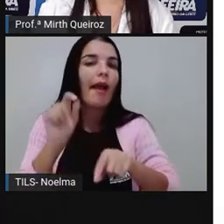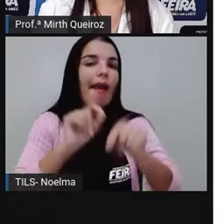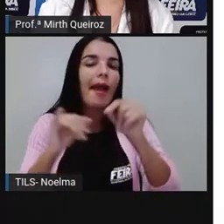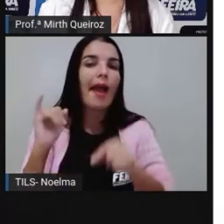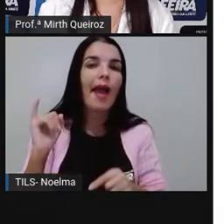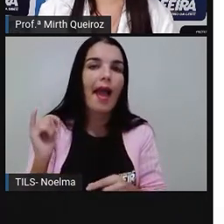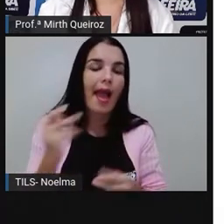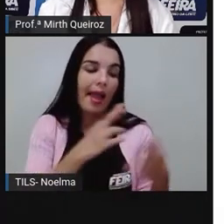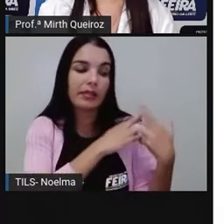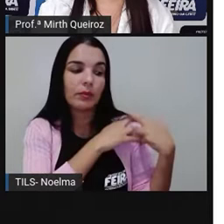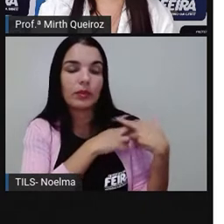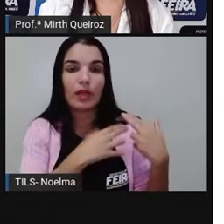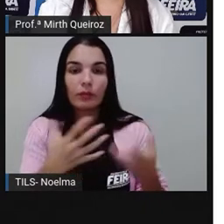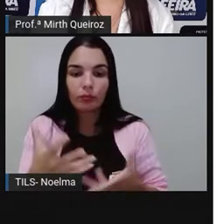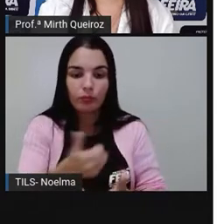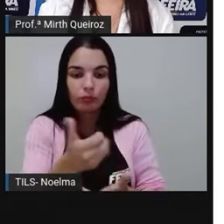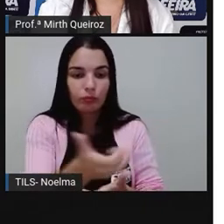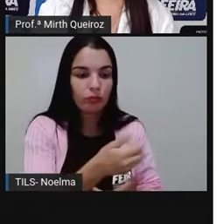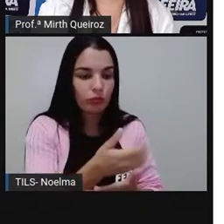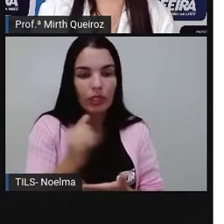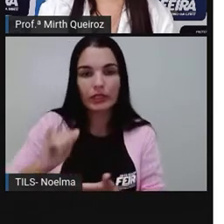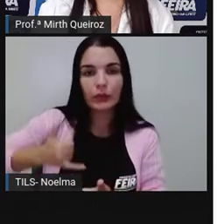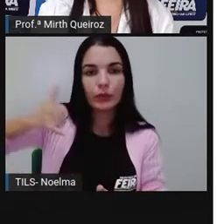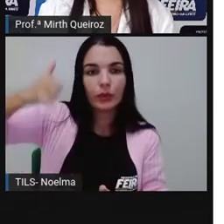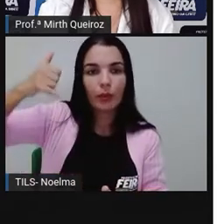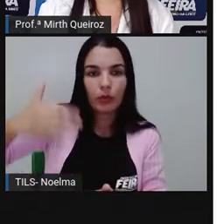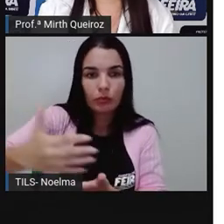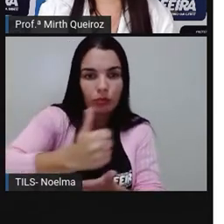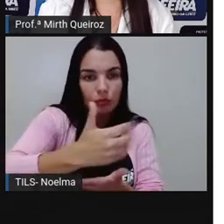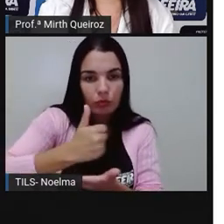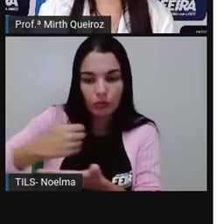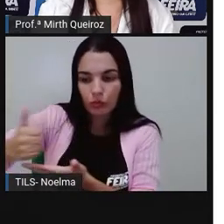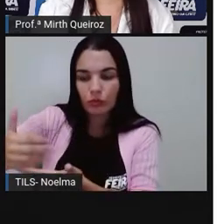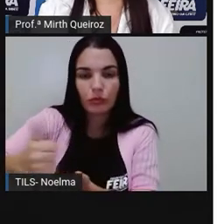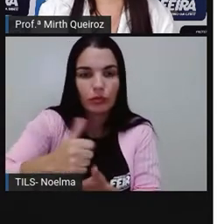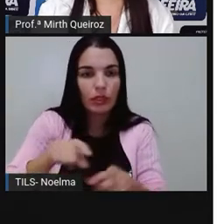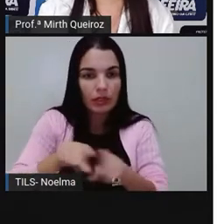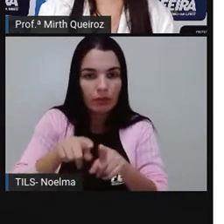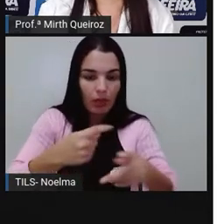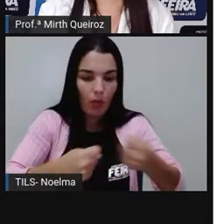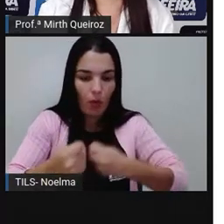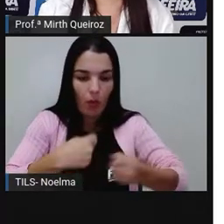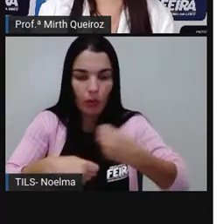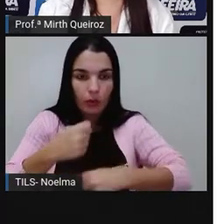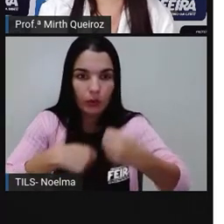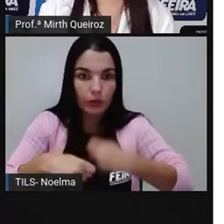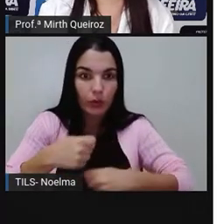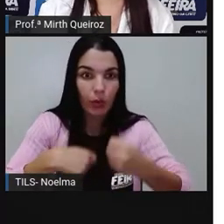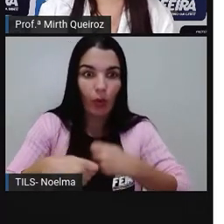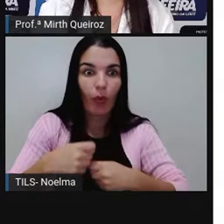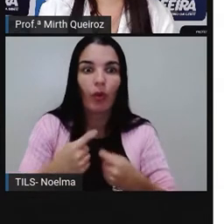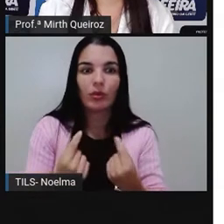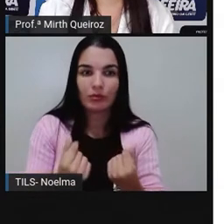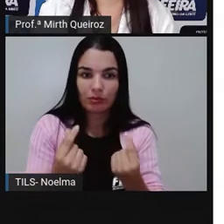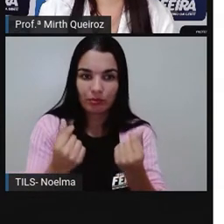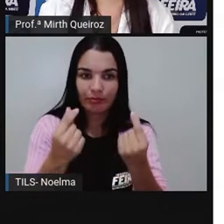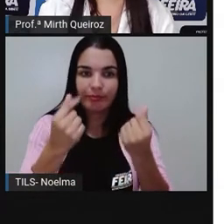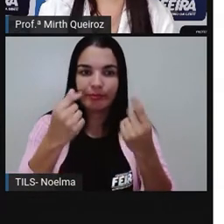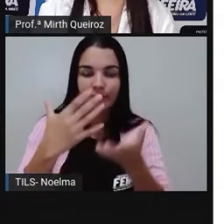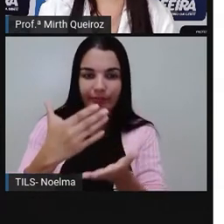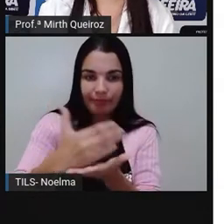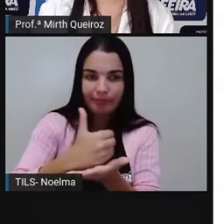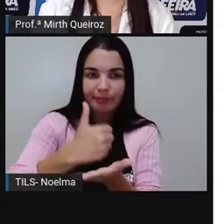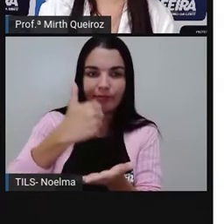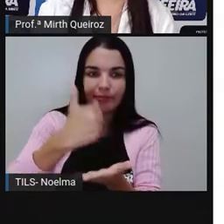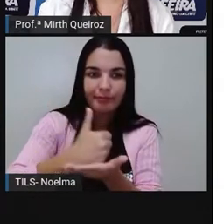dos impostos e pelo controle do orçamento da colônia, que era essa parte mais de administração financeira aí